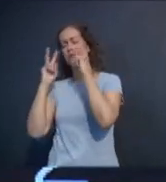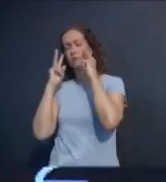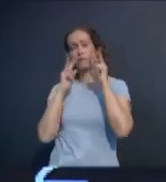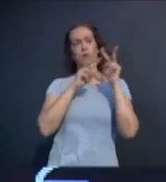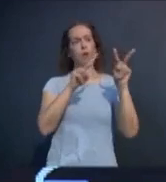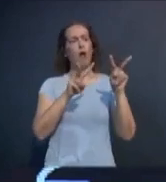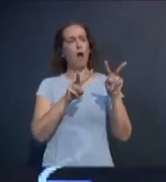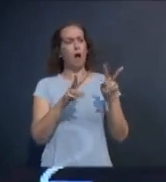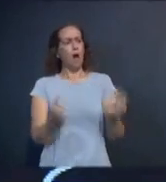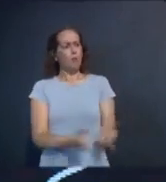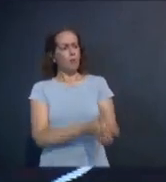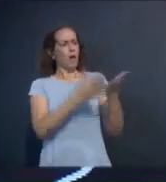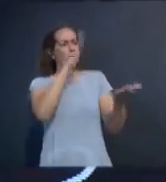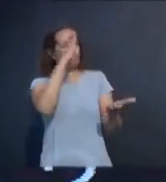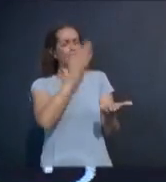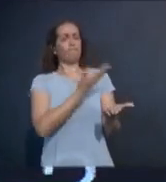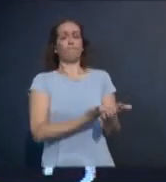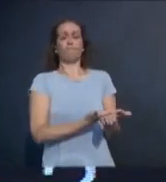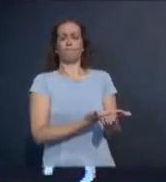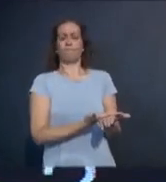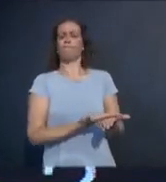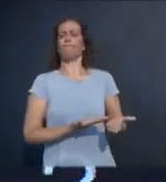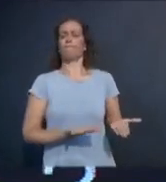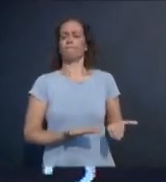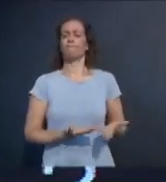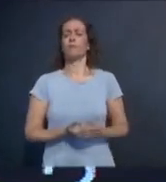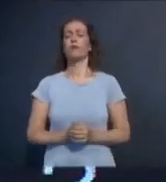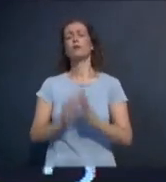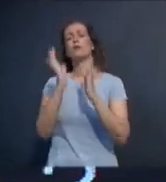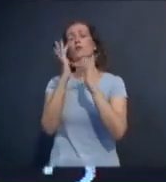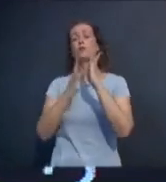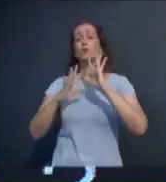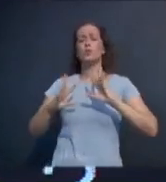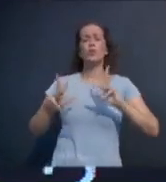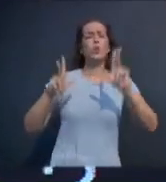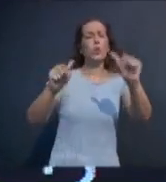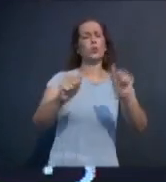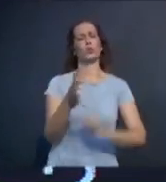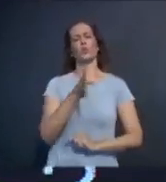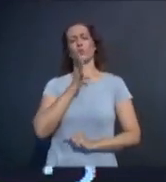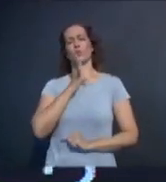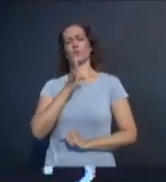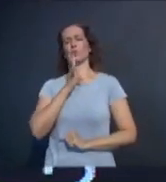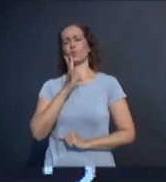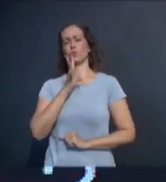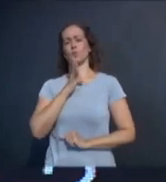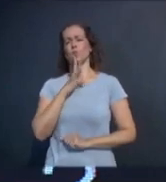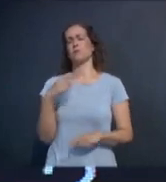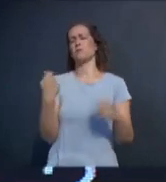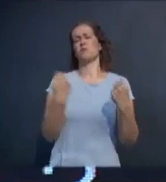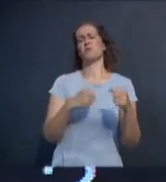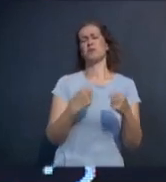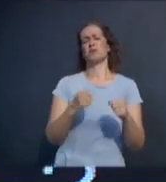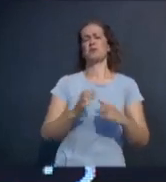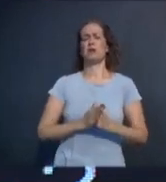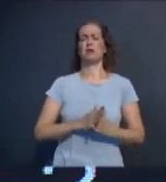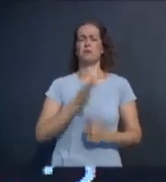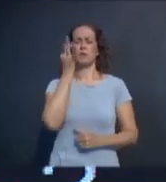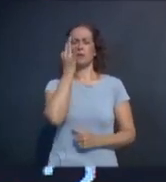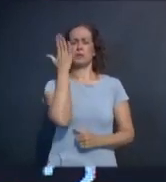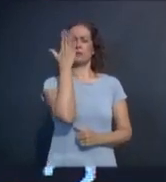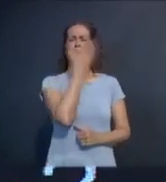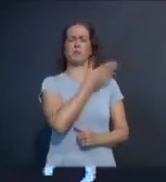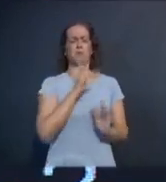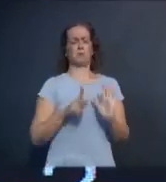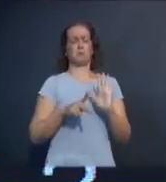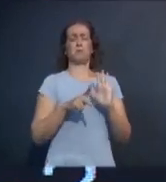Mas o próprio Jesus não se confiava a eles, porque os conhecia todos. E não precisava de que alguém lhe desse testemunho a respeito